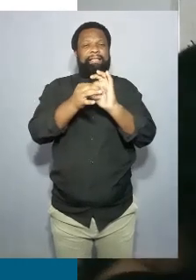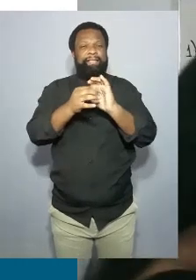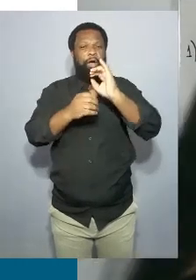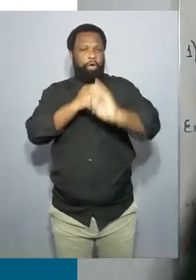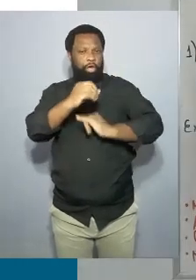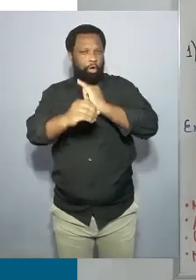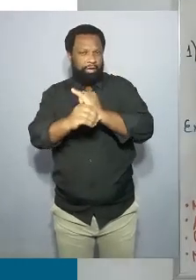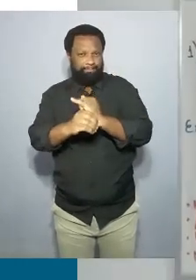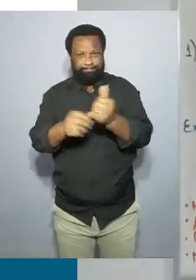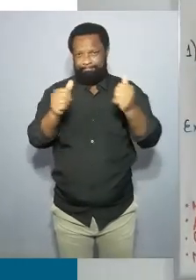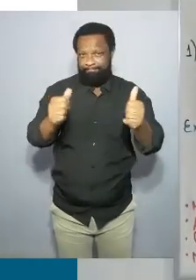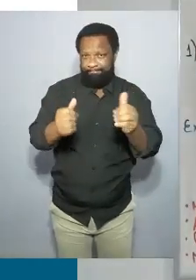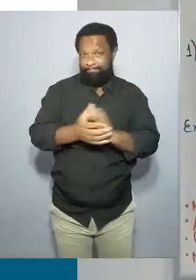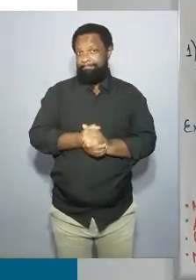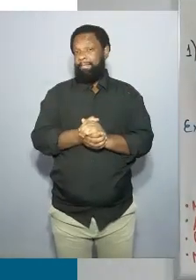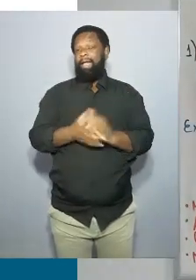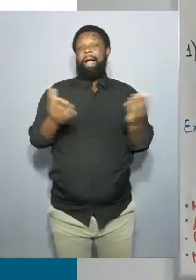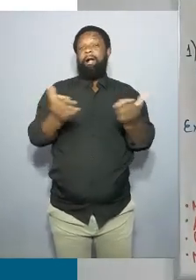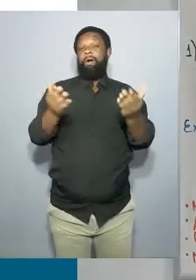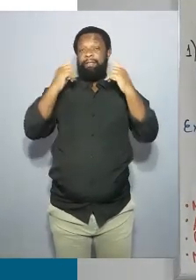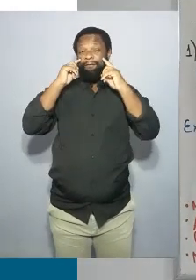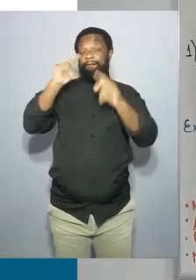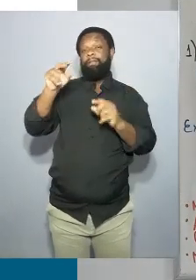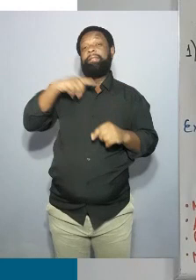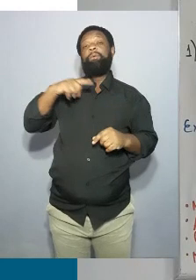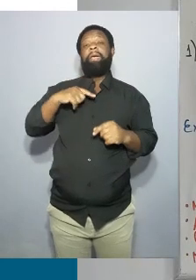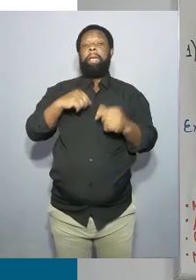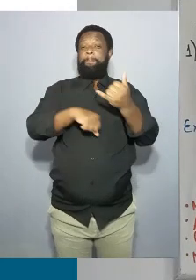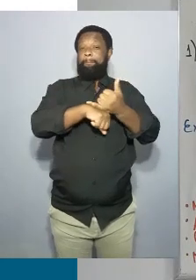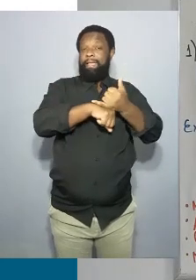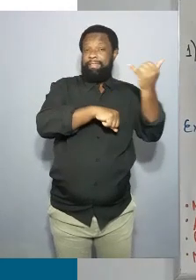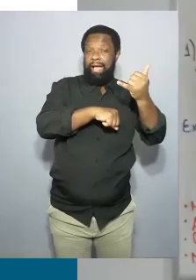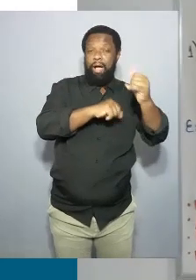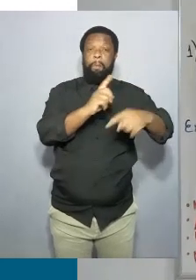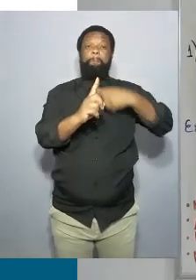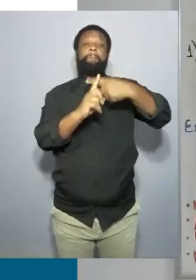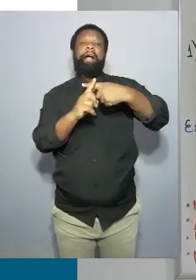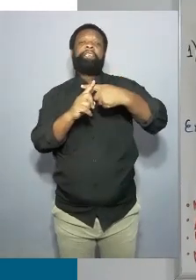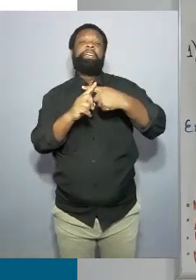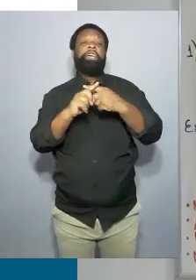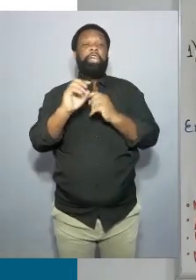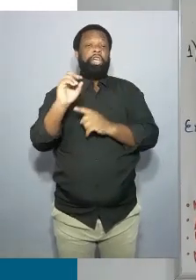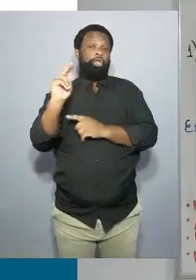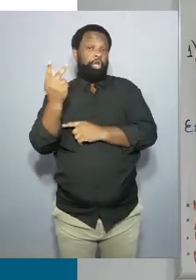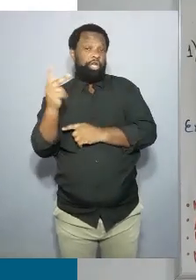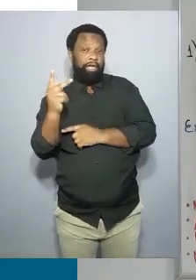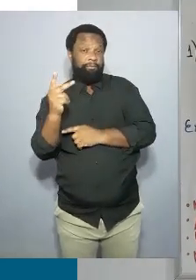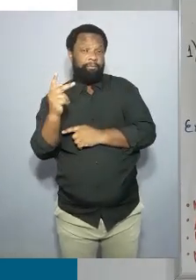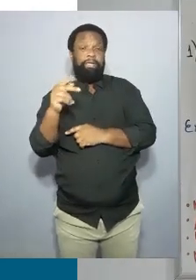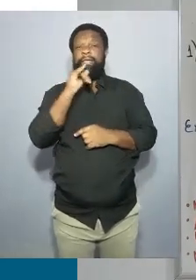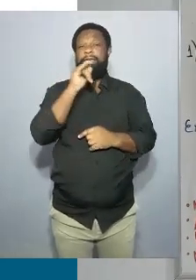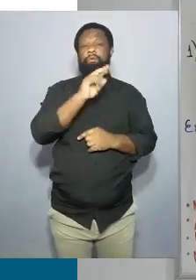Tudo bem? Bom, pessoal, aqui você tem metal mais hidrogênio. Esses exemplos aqui são os